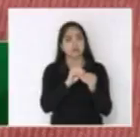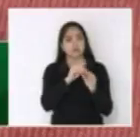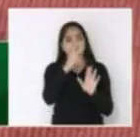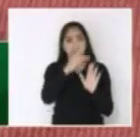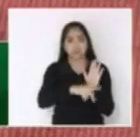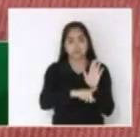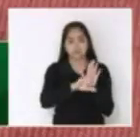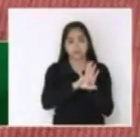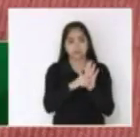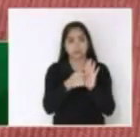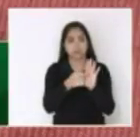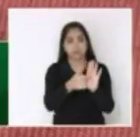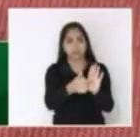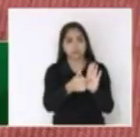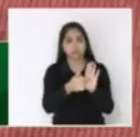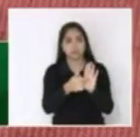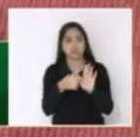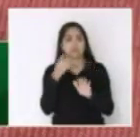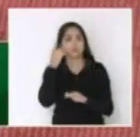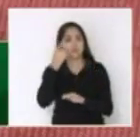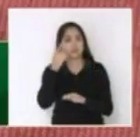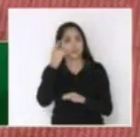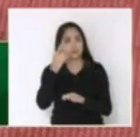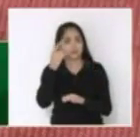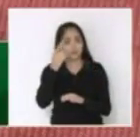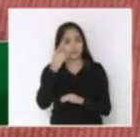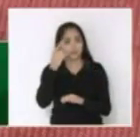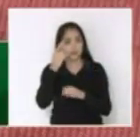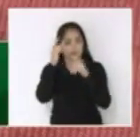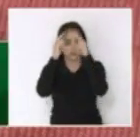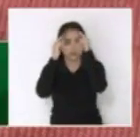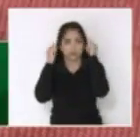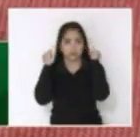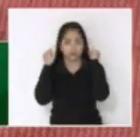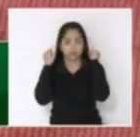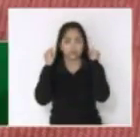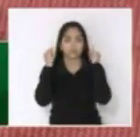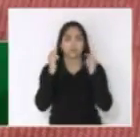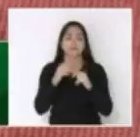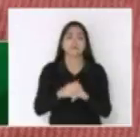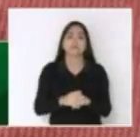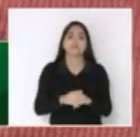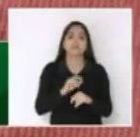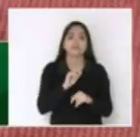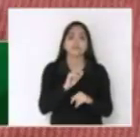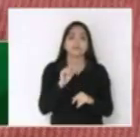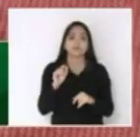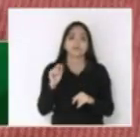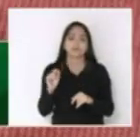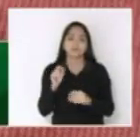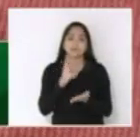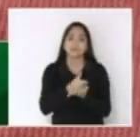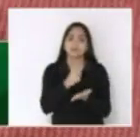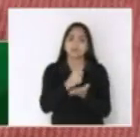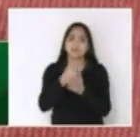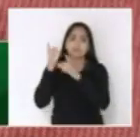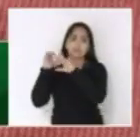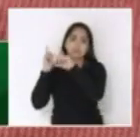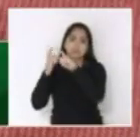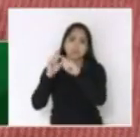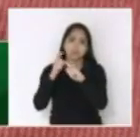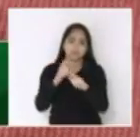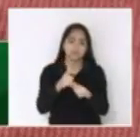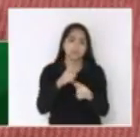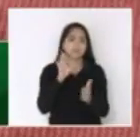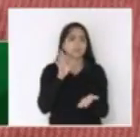deputado Nildo Sareta, de que manter viva a tradição é realmente manter viva a vida, porque de